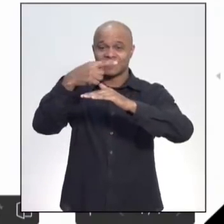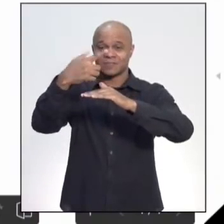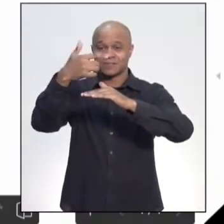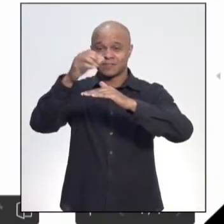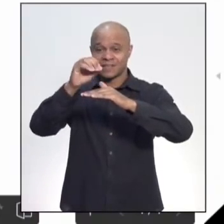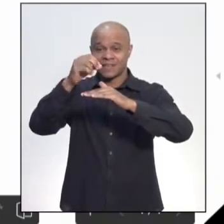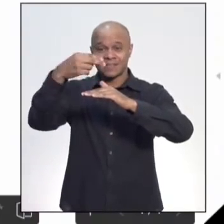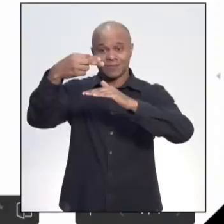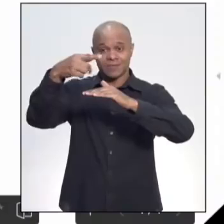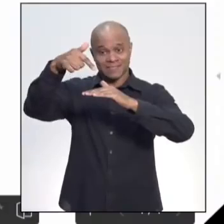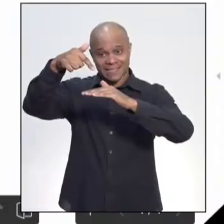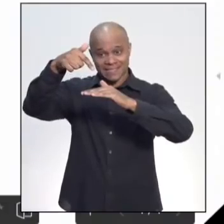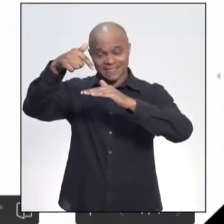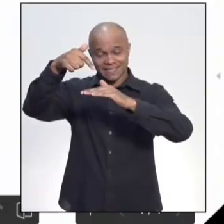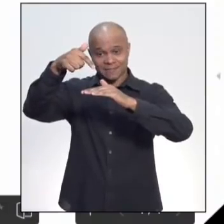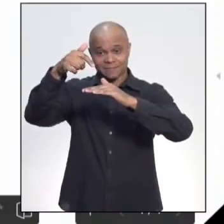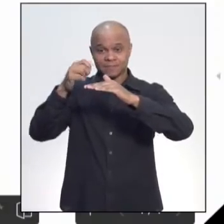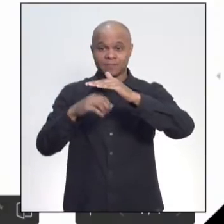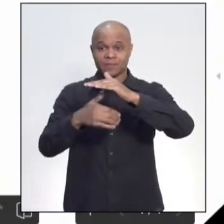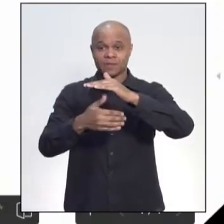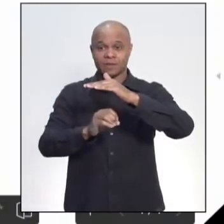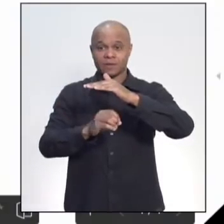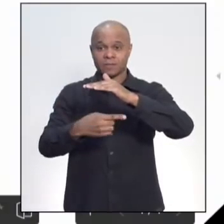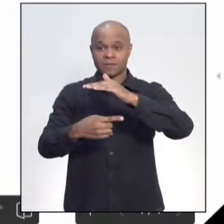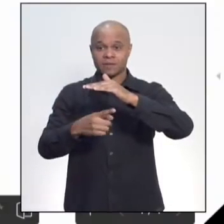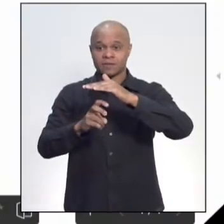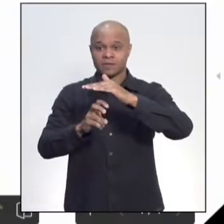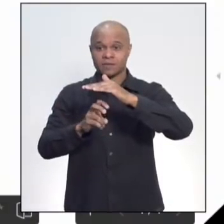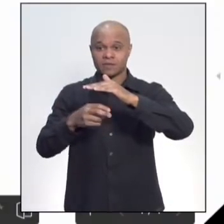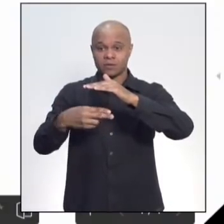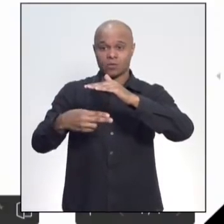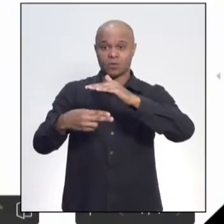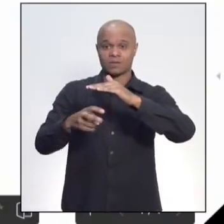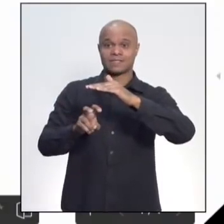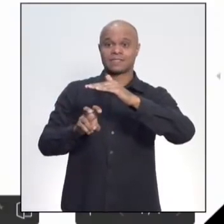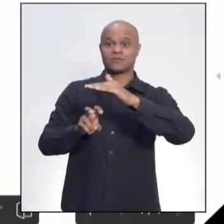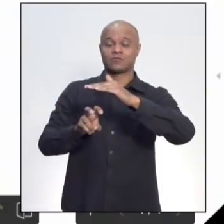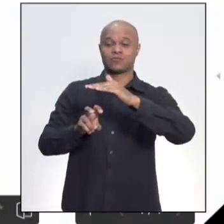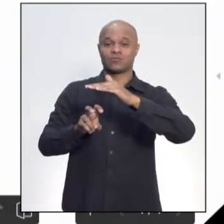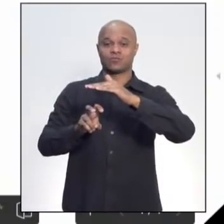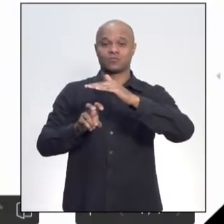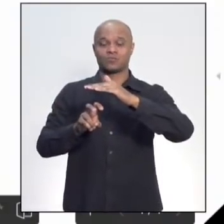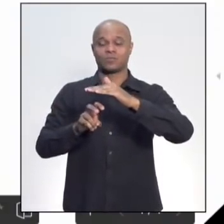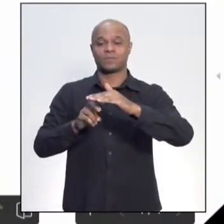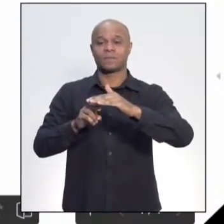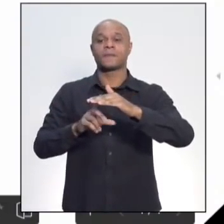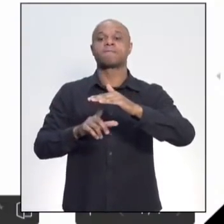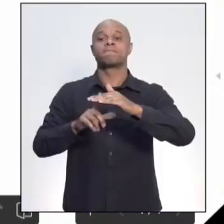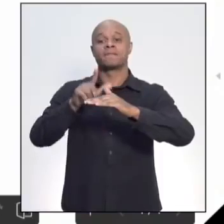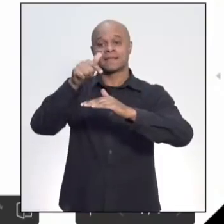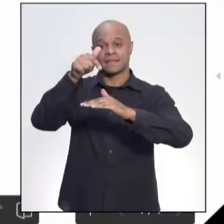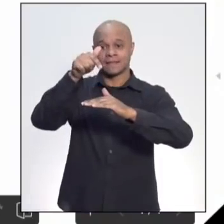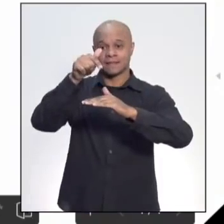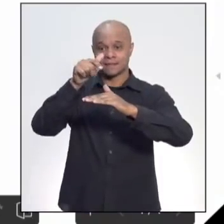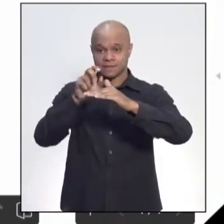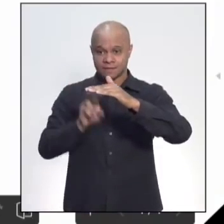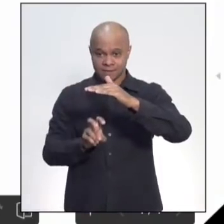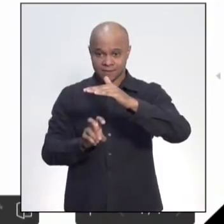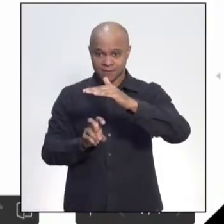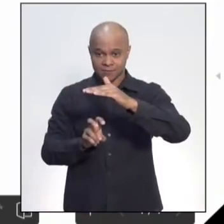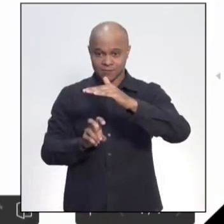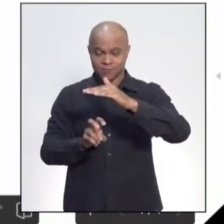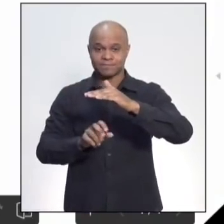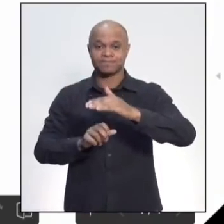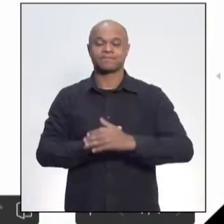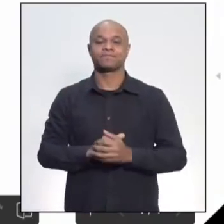dá 7. E 10 menos 5 dá 5. Se você falar que o A é 7/5, não está errado, tá bom?